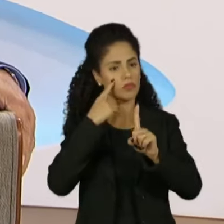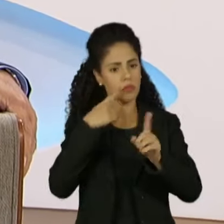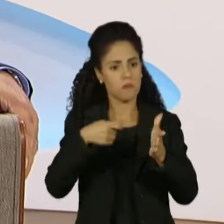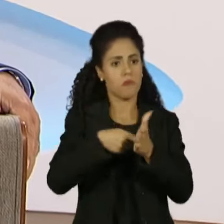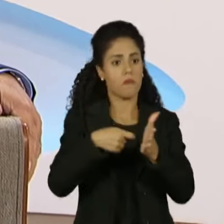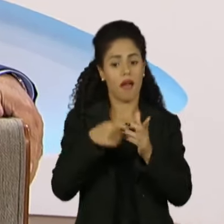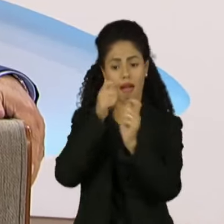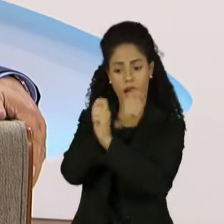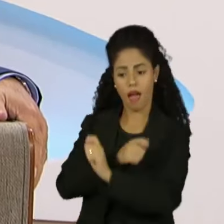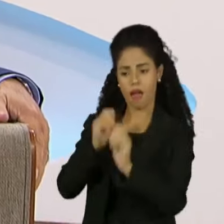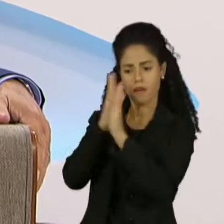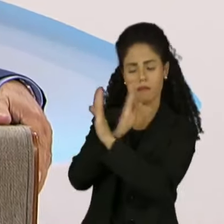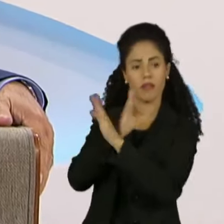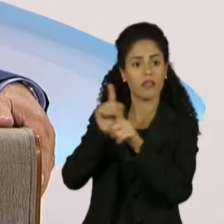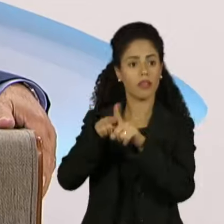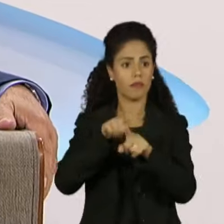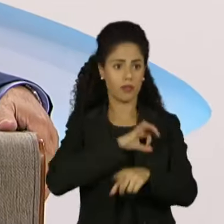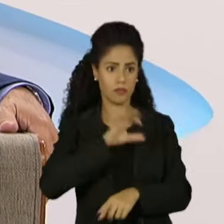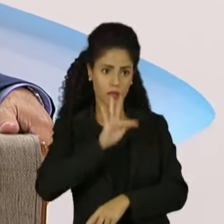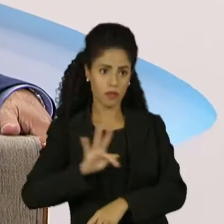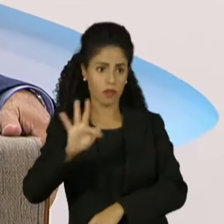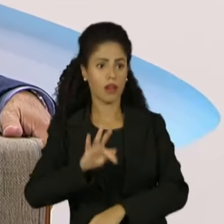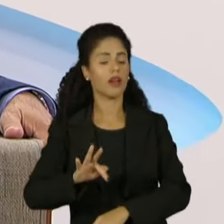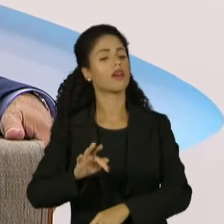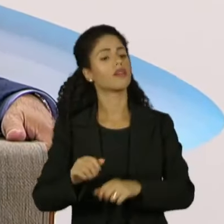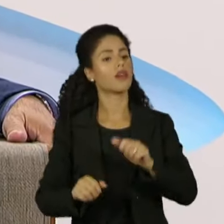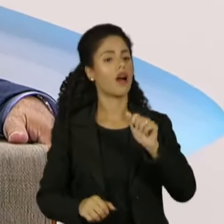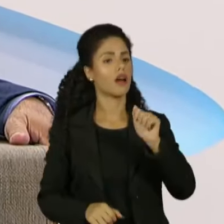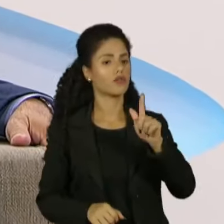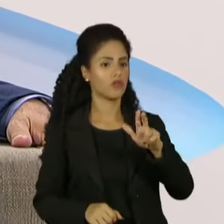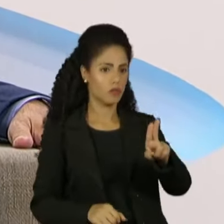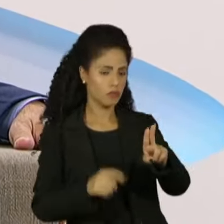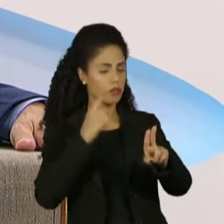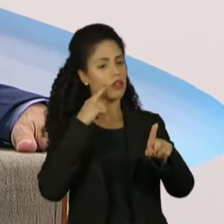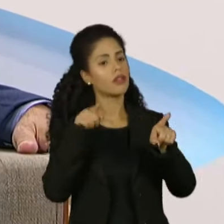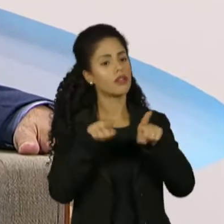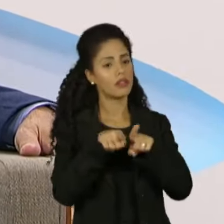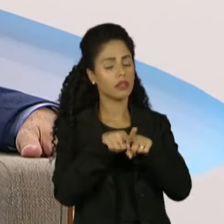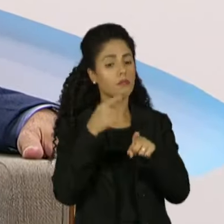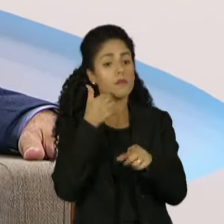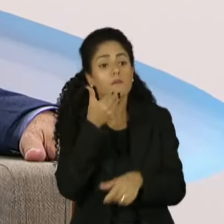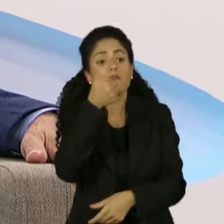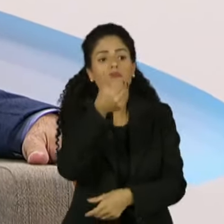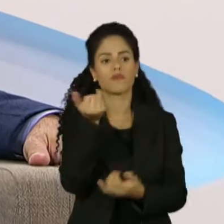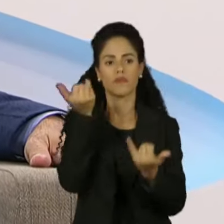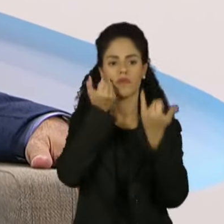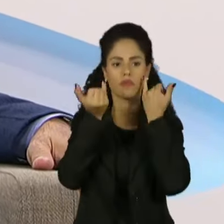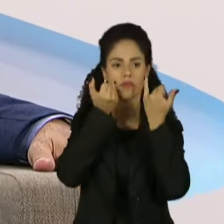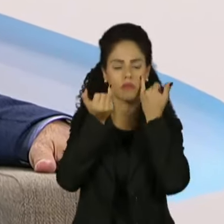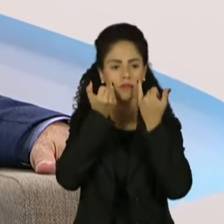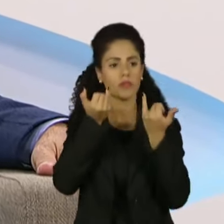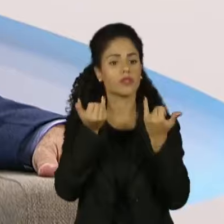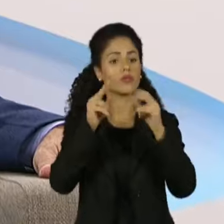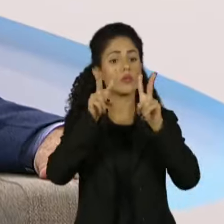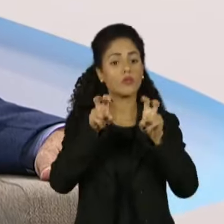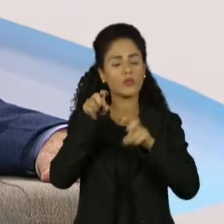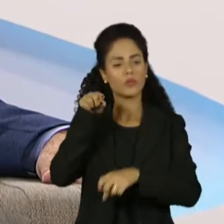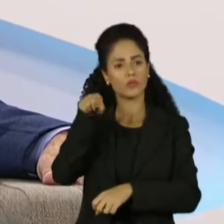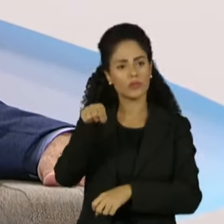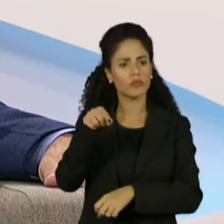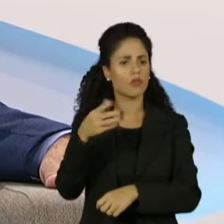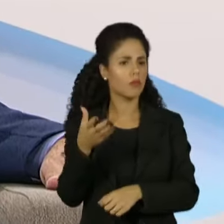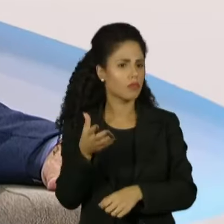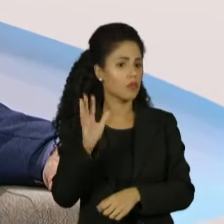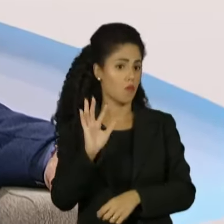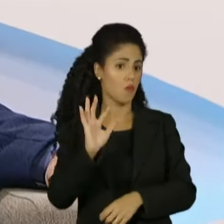ABIN, a Polícia Federal e a CGU e ao próprio STF pedido de informações a respeito